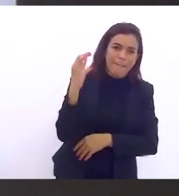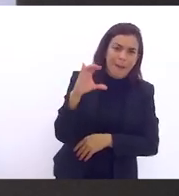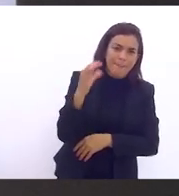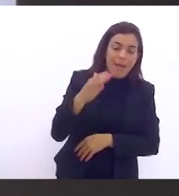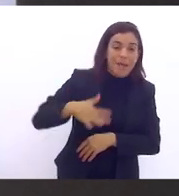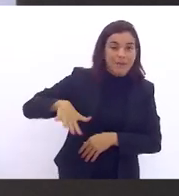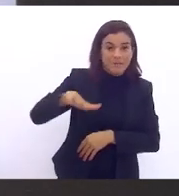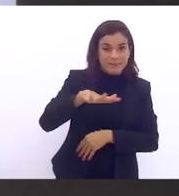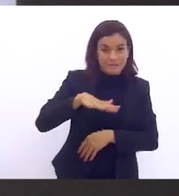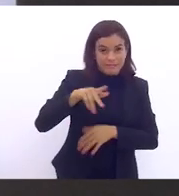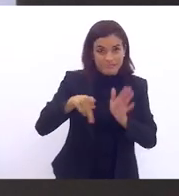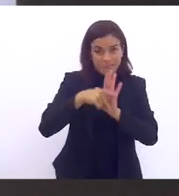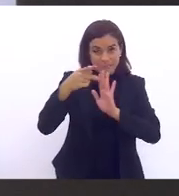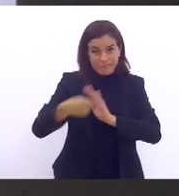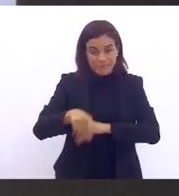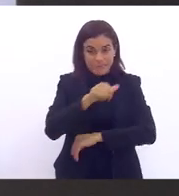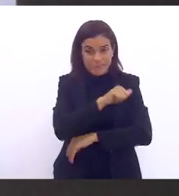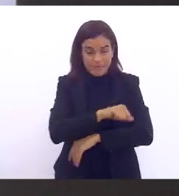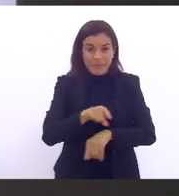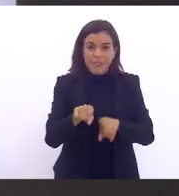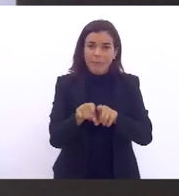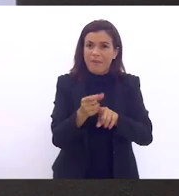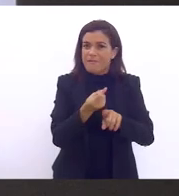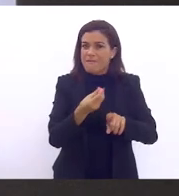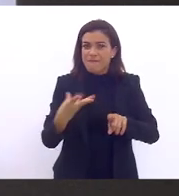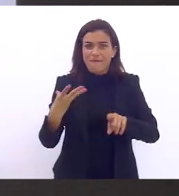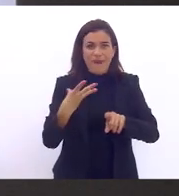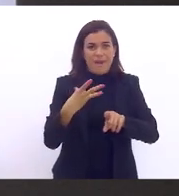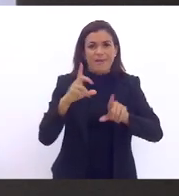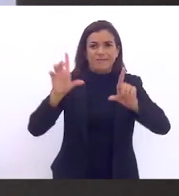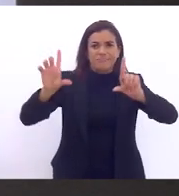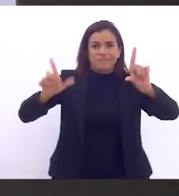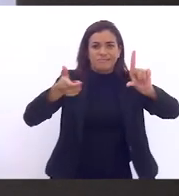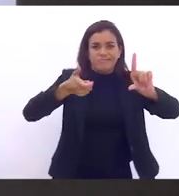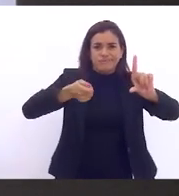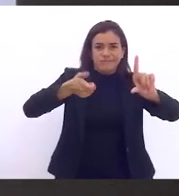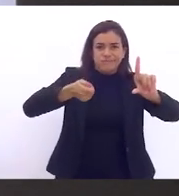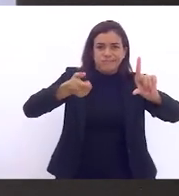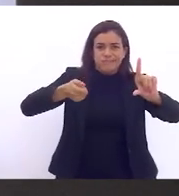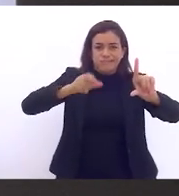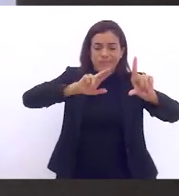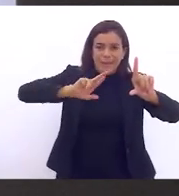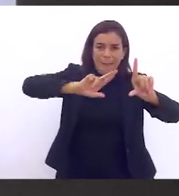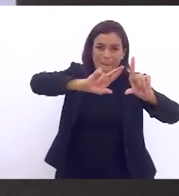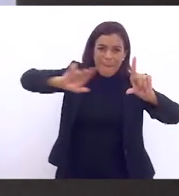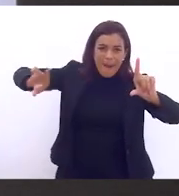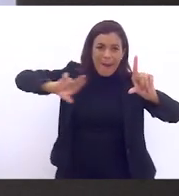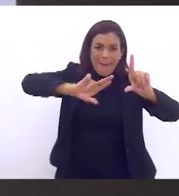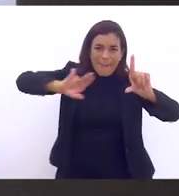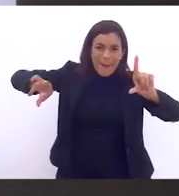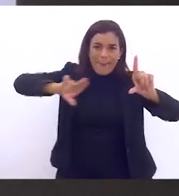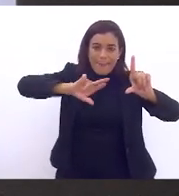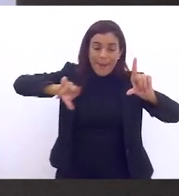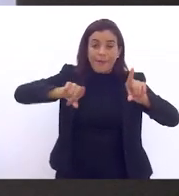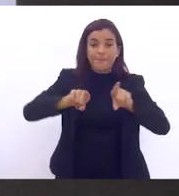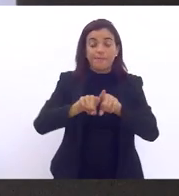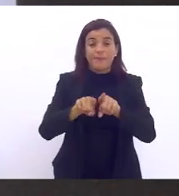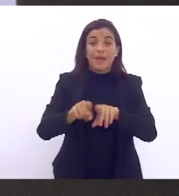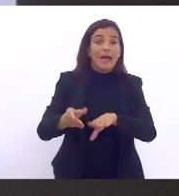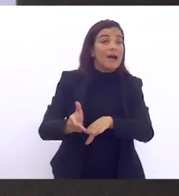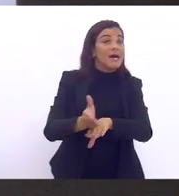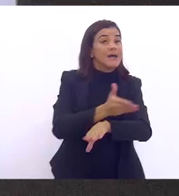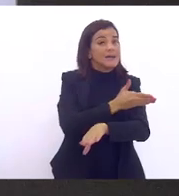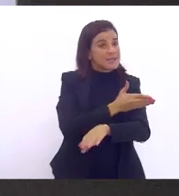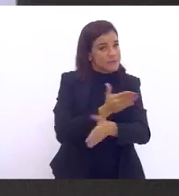locais em vários em várias mídias em vários canais começando uma divulgação muito grande nesse sentido Isso foi antes ainda